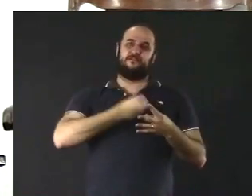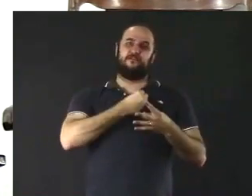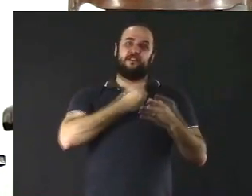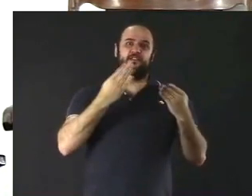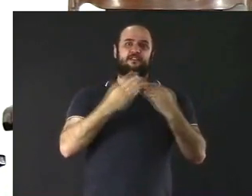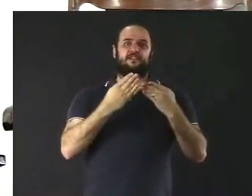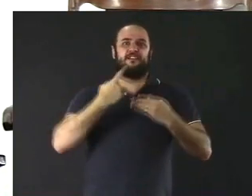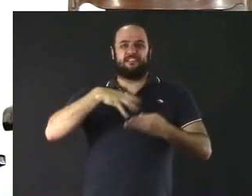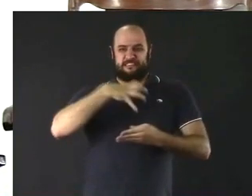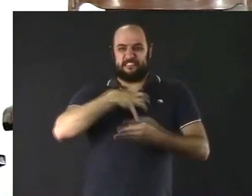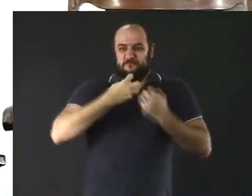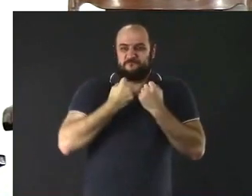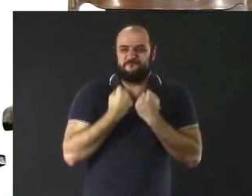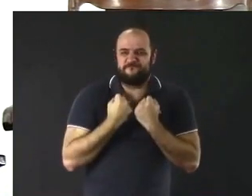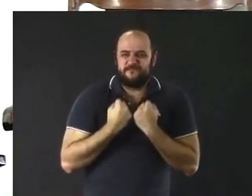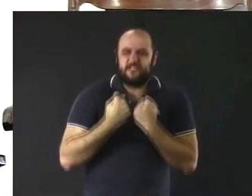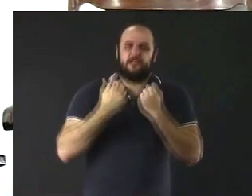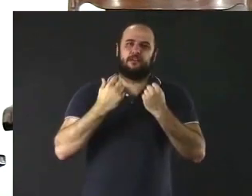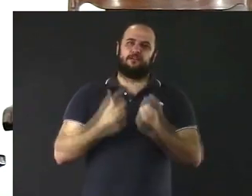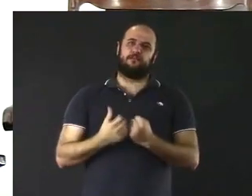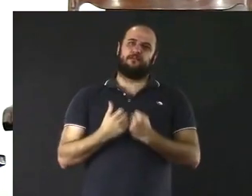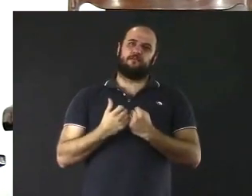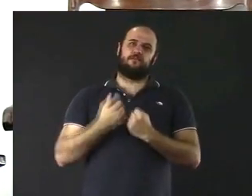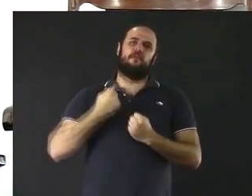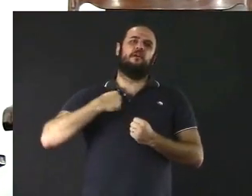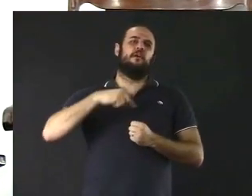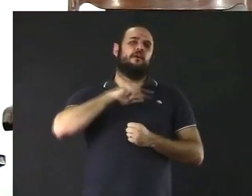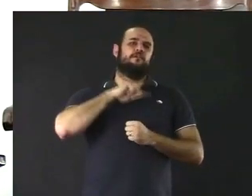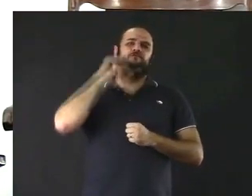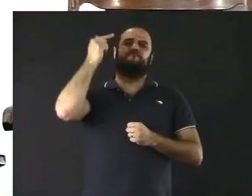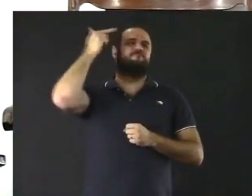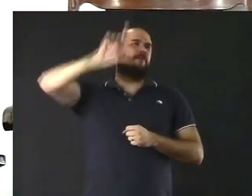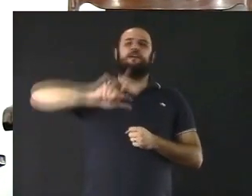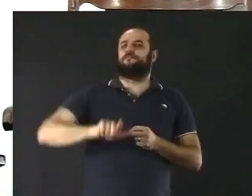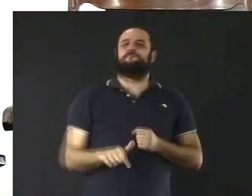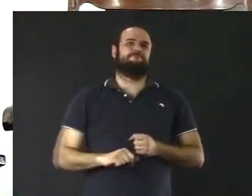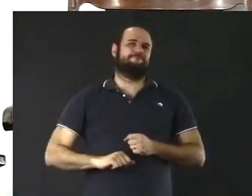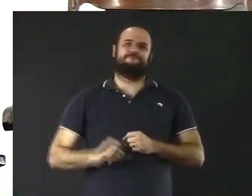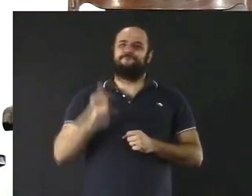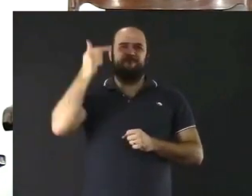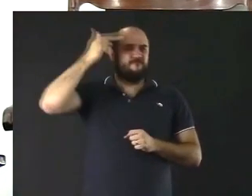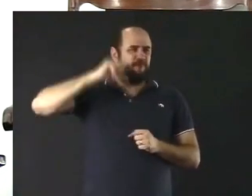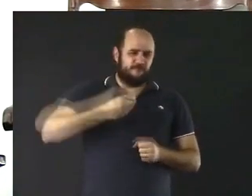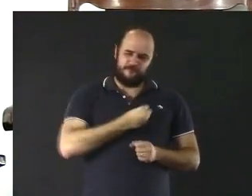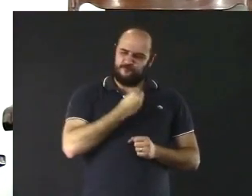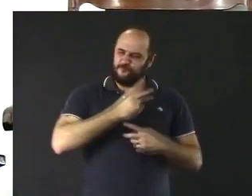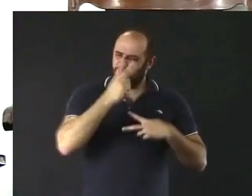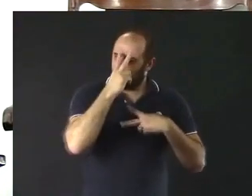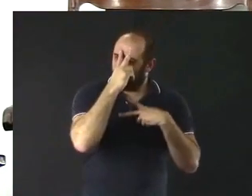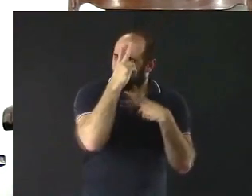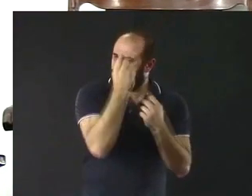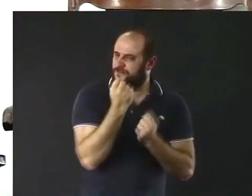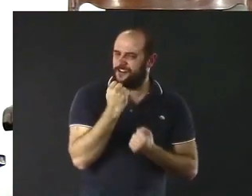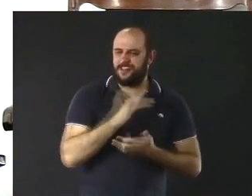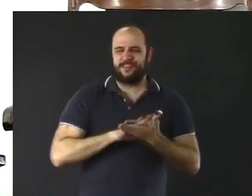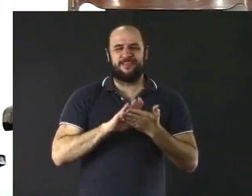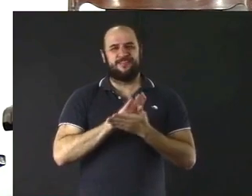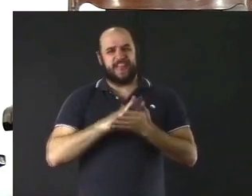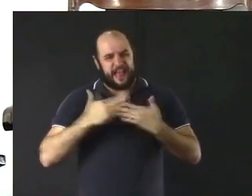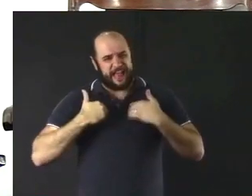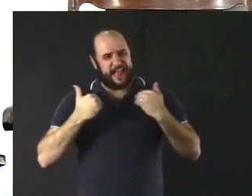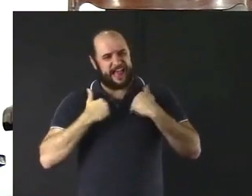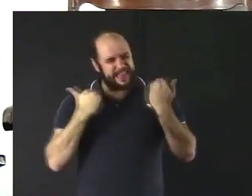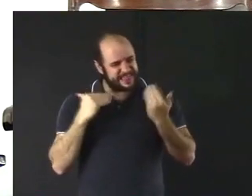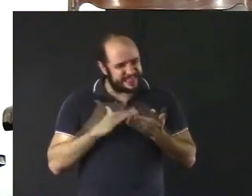um peso tão grande que nós não vamos conseguir ter forças, ter ânimo